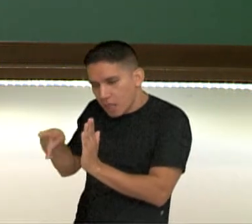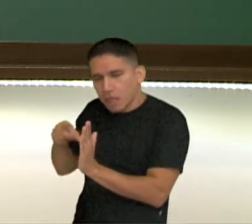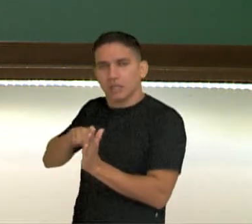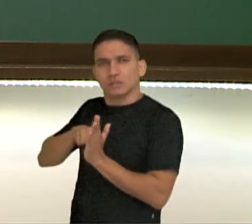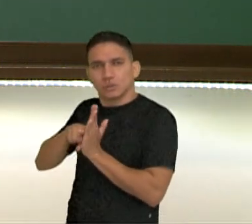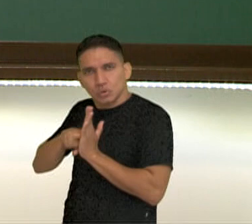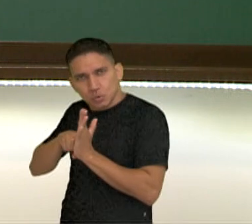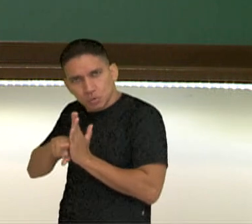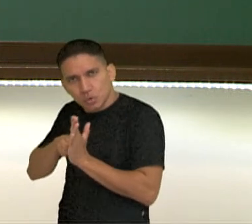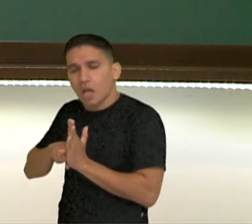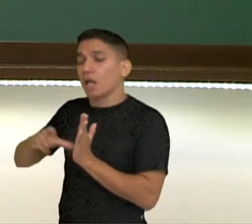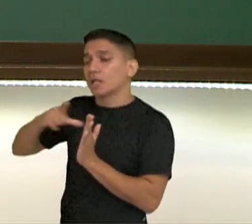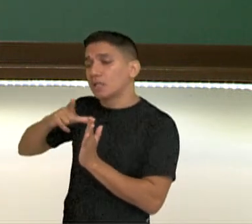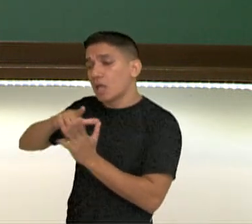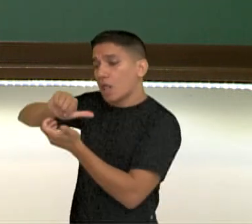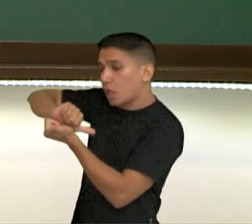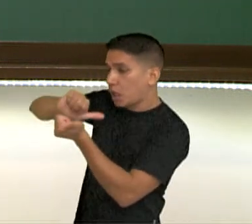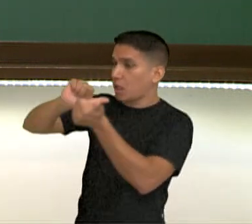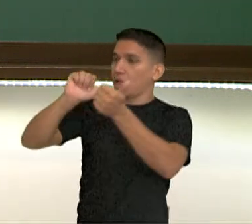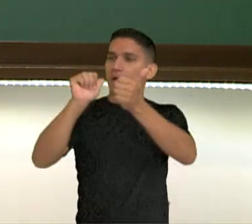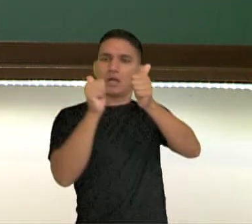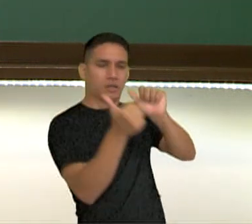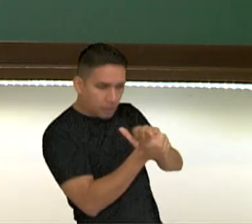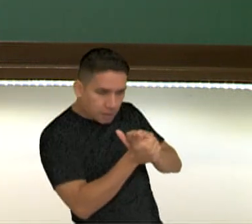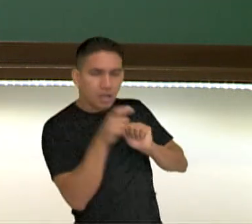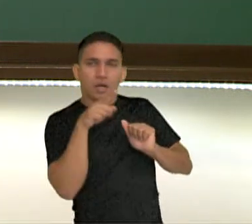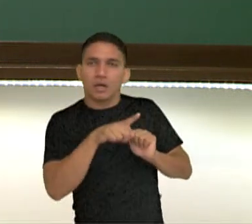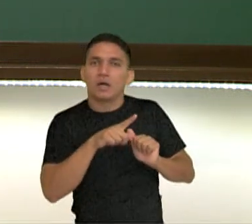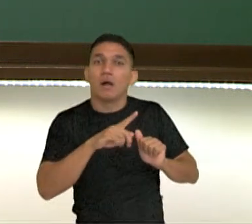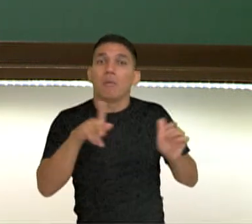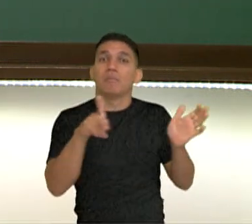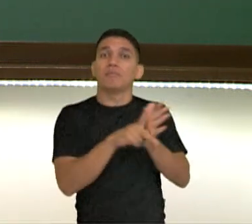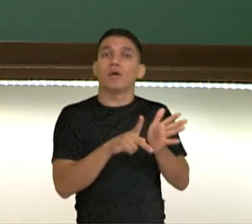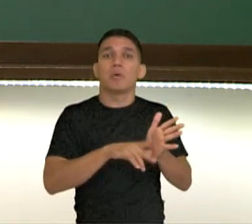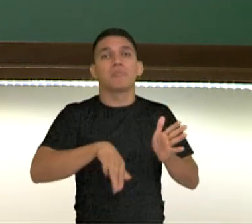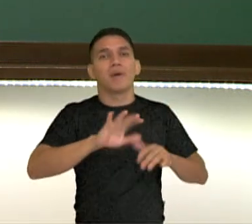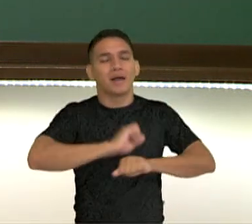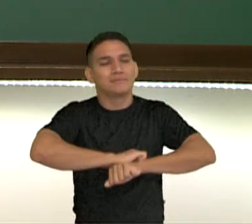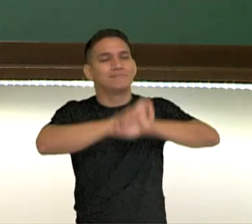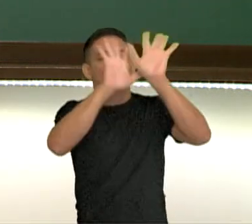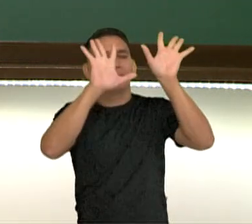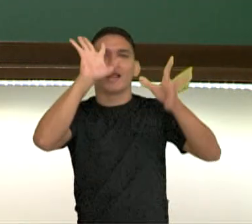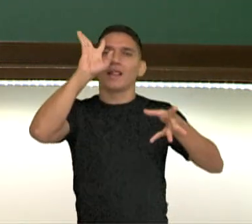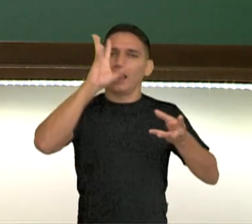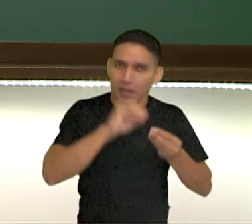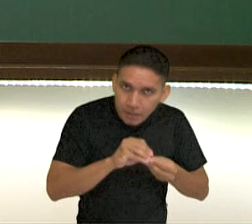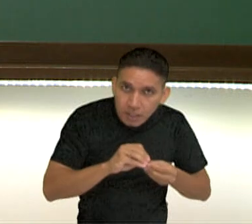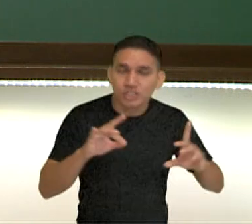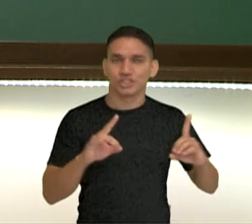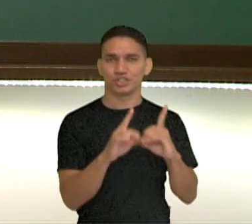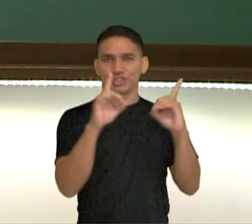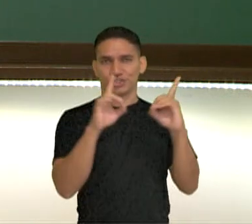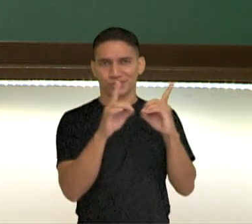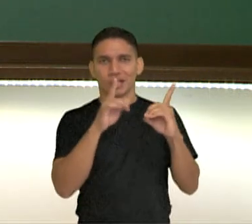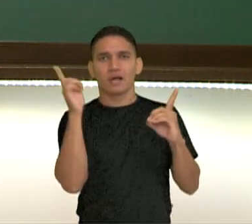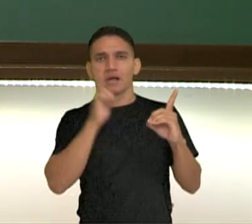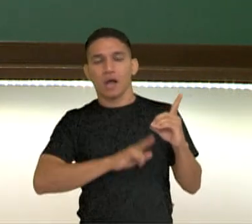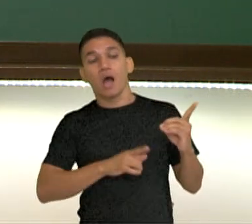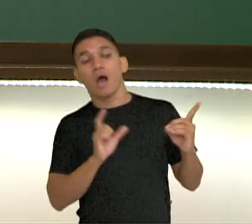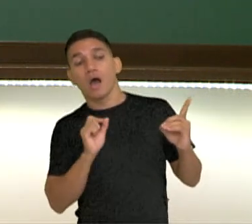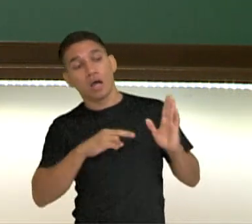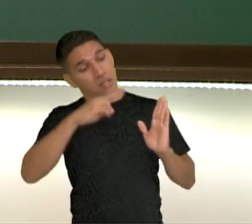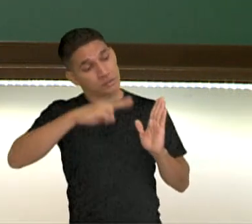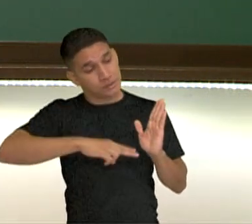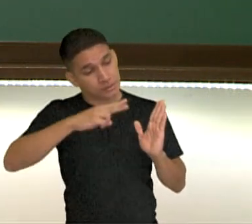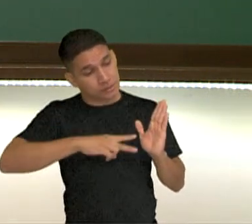desse cientista e transforma essa pesquisa num texto mais acessível e mais didático para que a gente consiga,